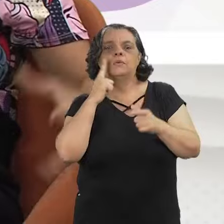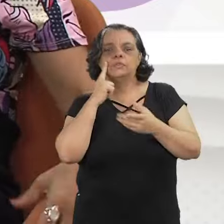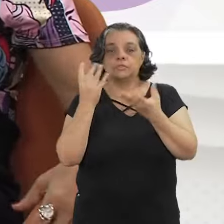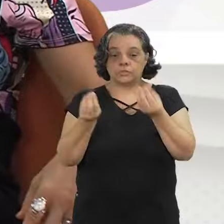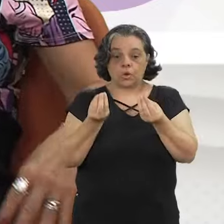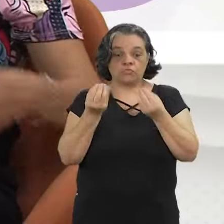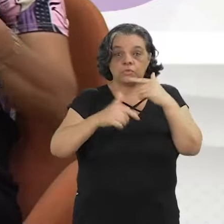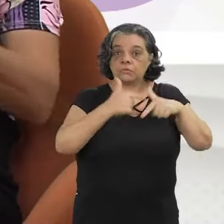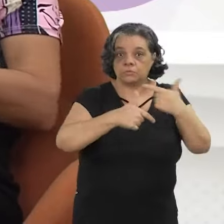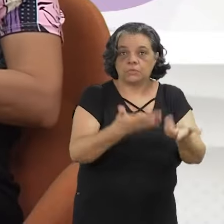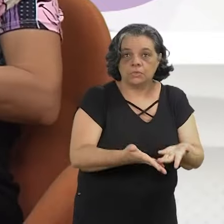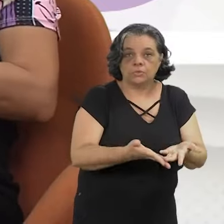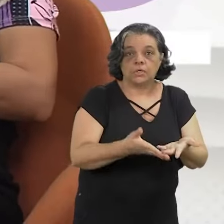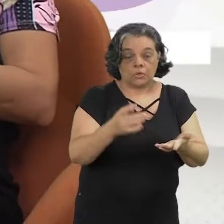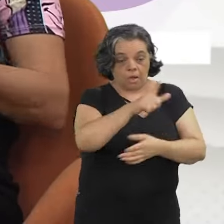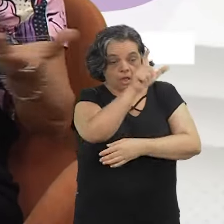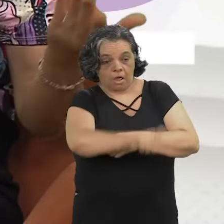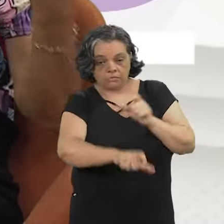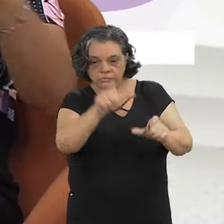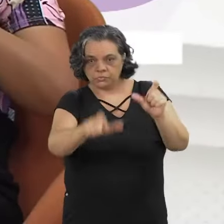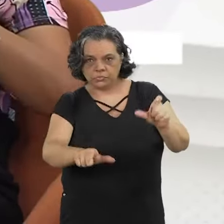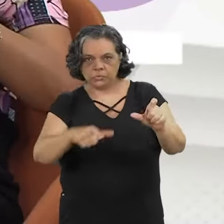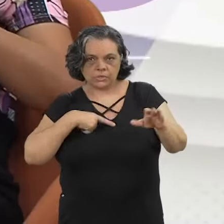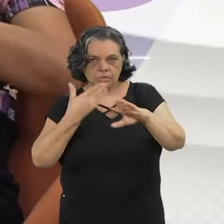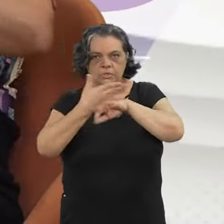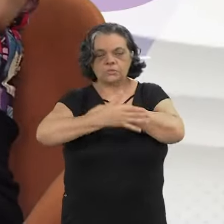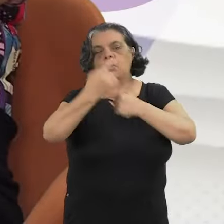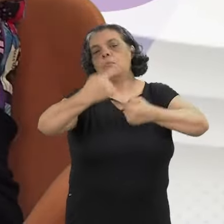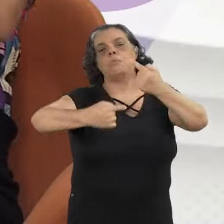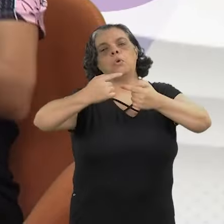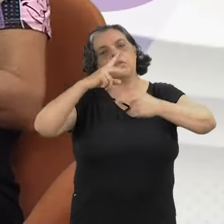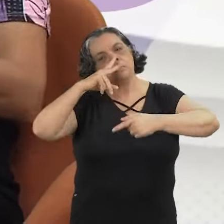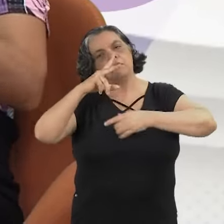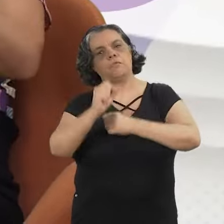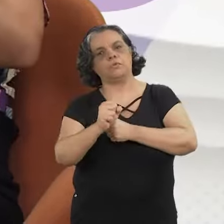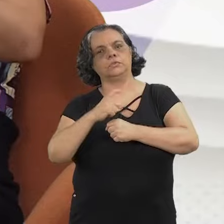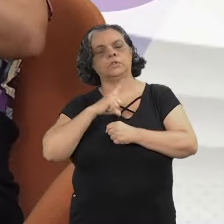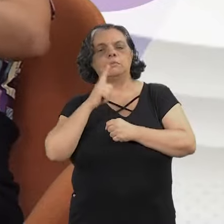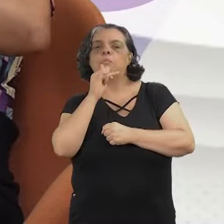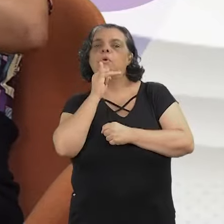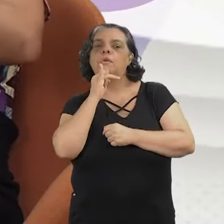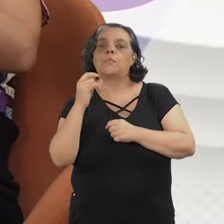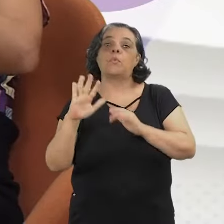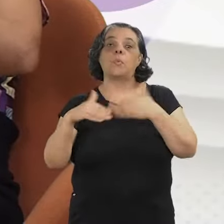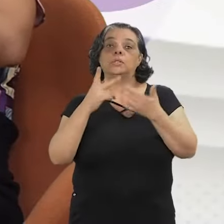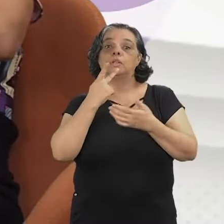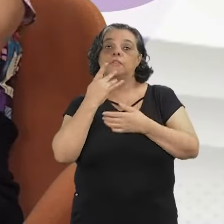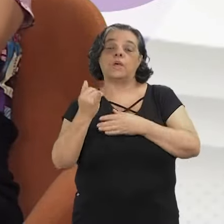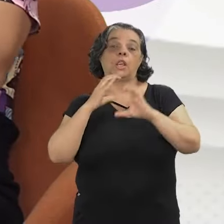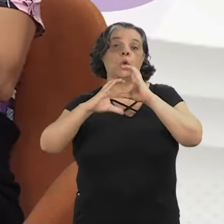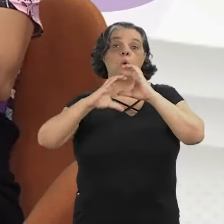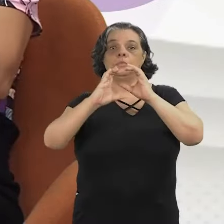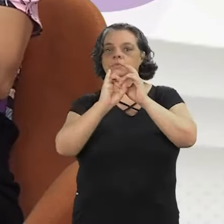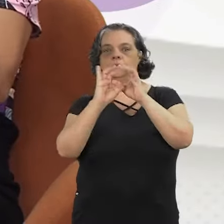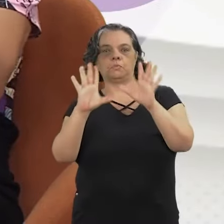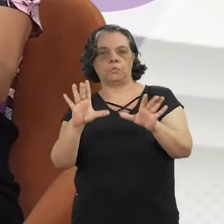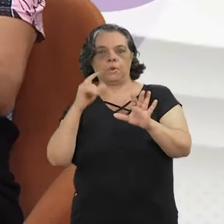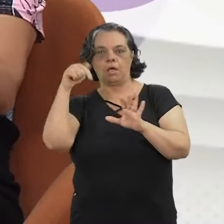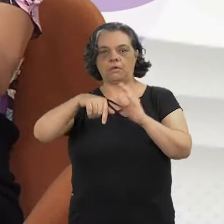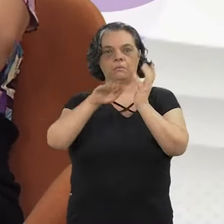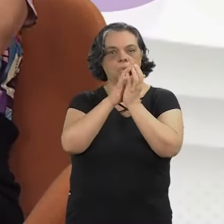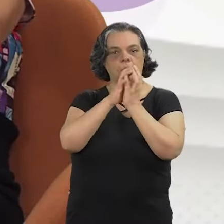a mão na massa e essas pessoas elas têm uma inão política muito forte né você vai ter por exemplo quando a gente fala de comunicação pública